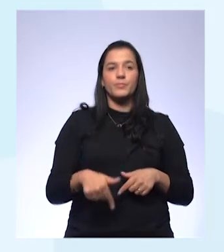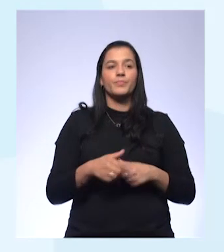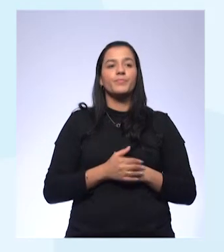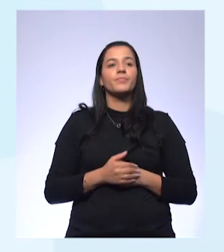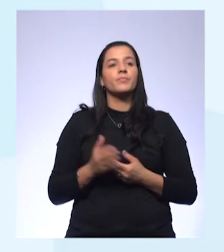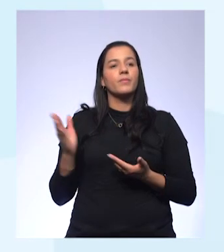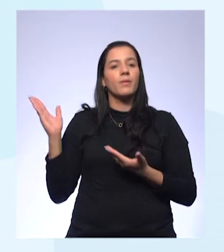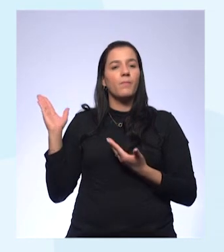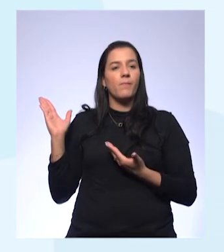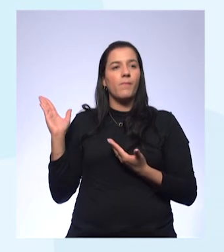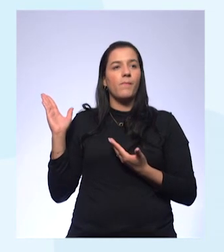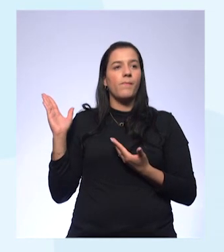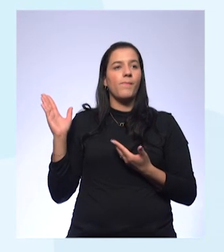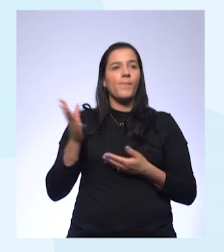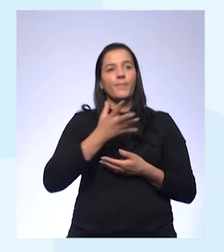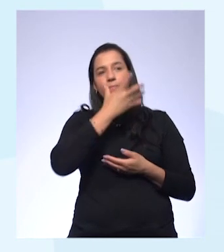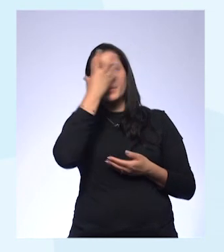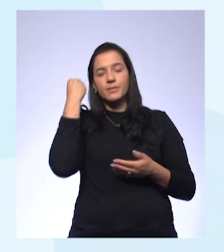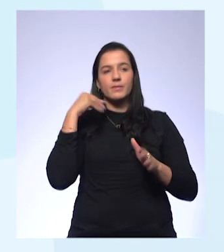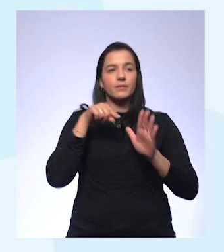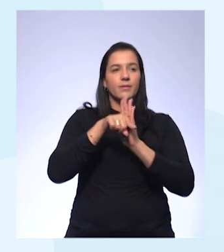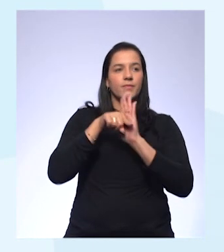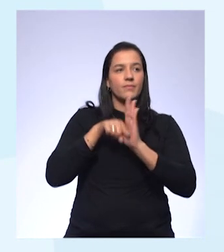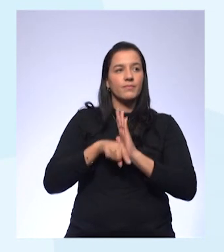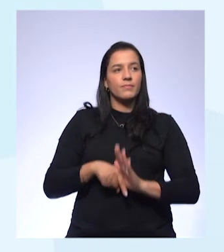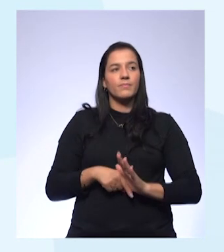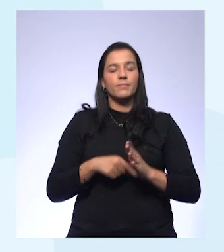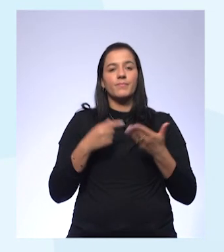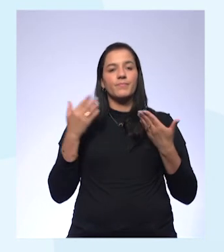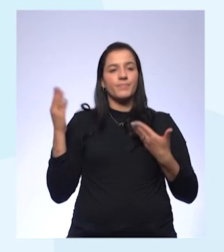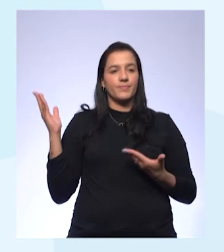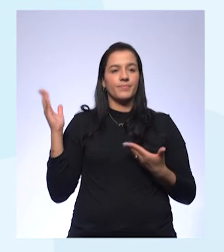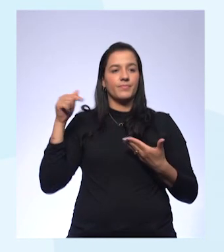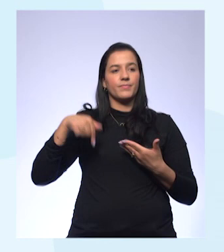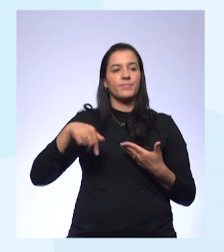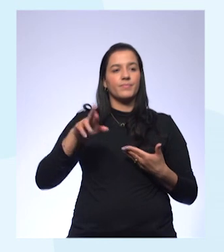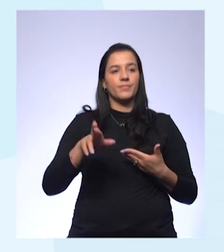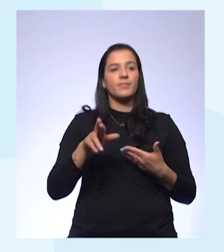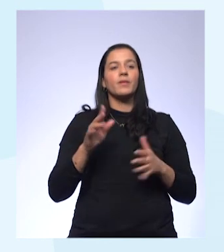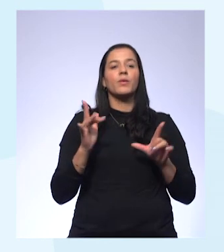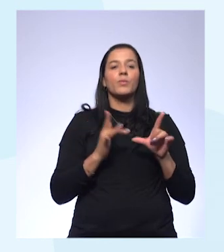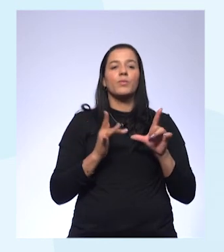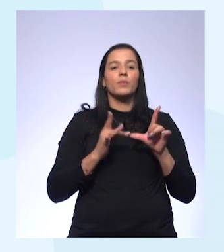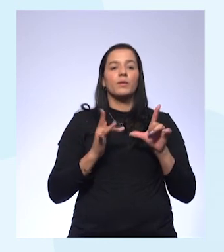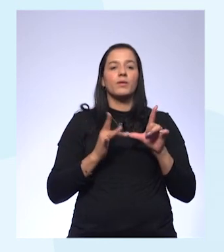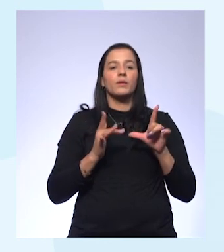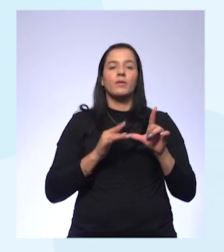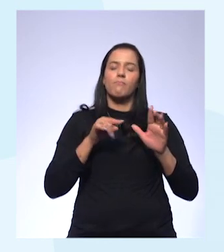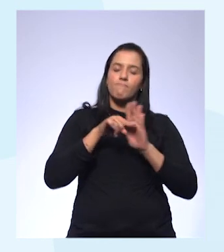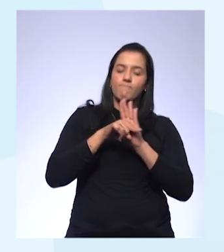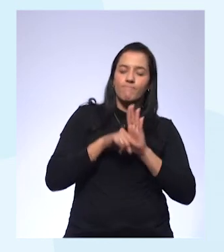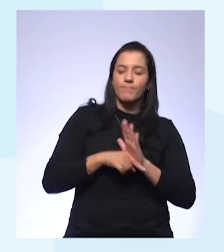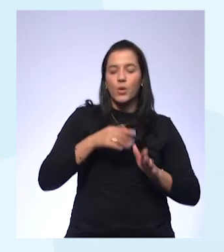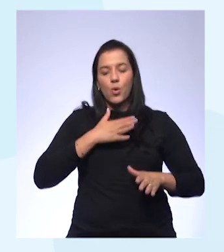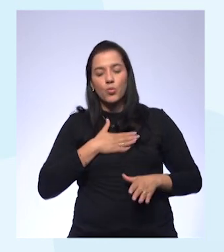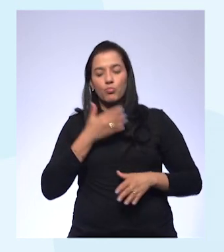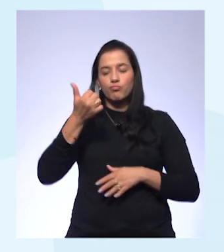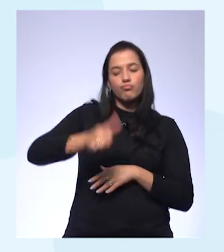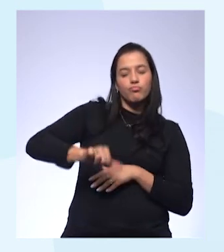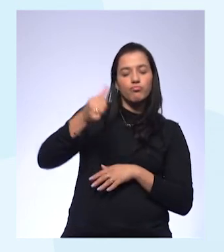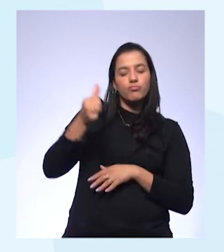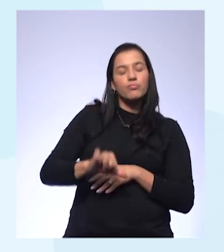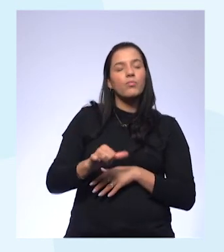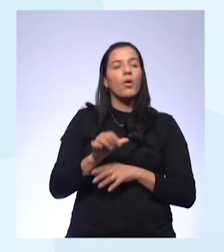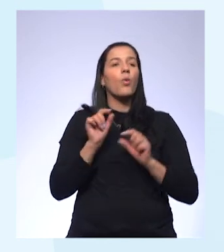E, claro, não esqueçam de avaliar a nossa aula. Está aí o QR Code e também o link onde vocês vão poder avaliar a nossa